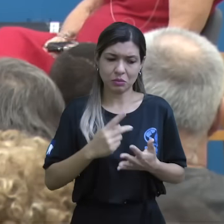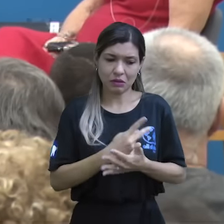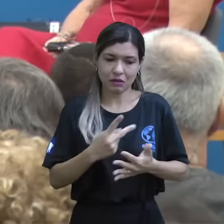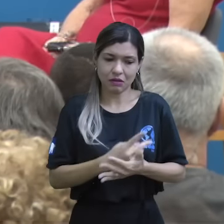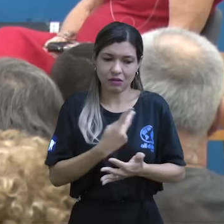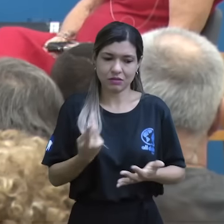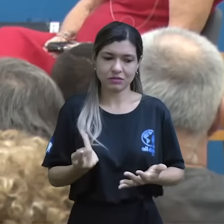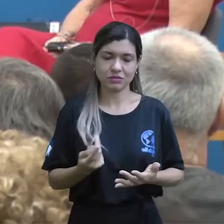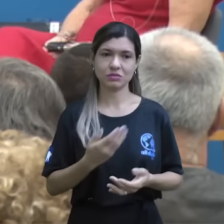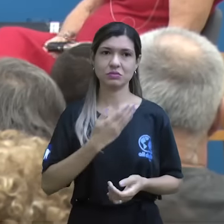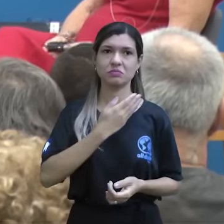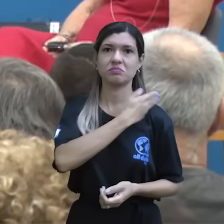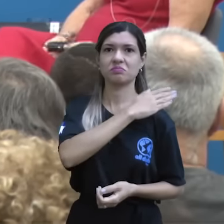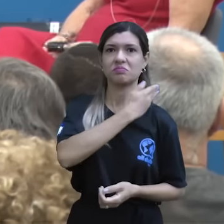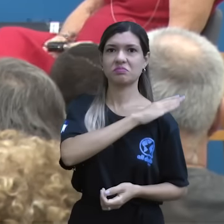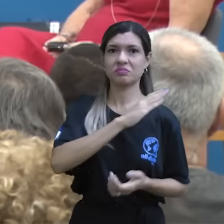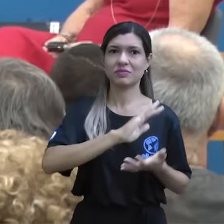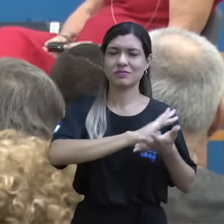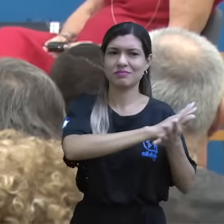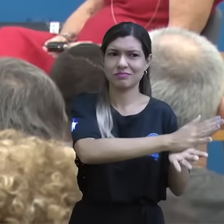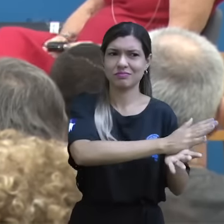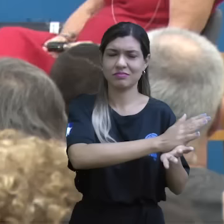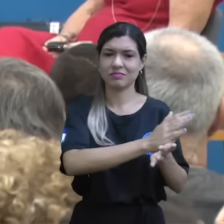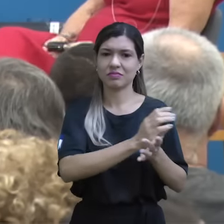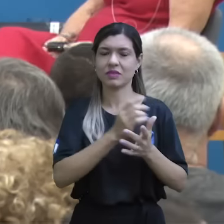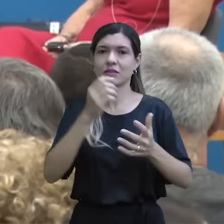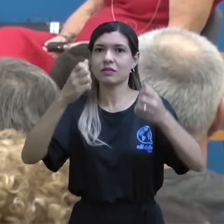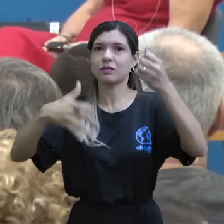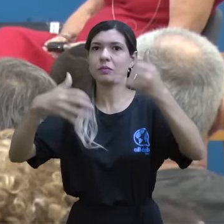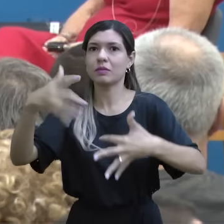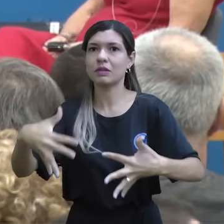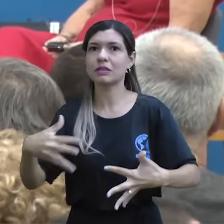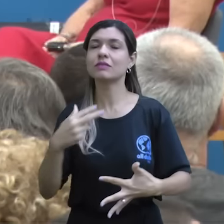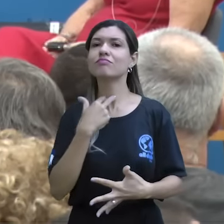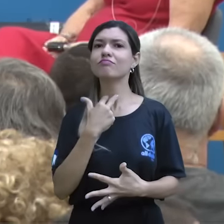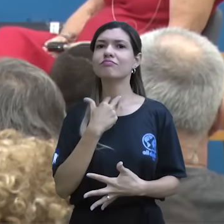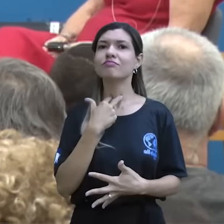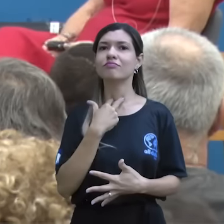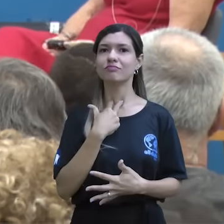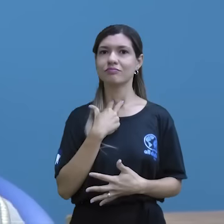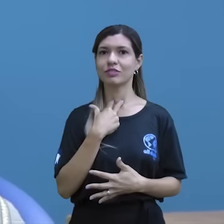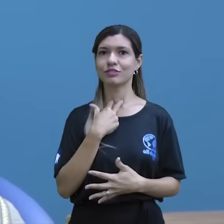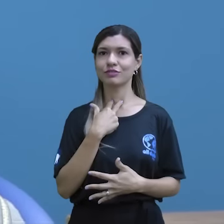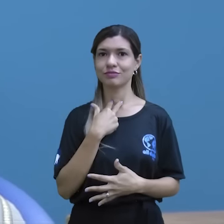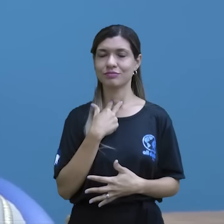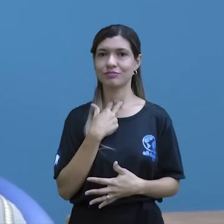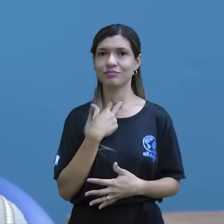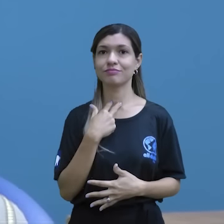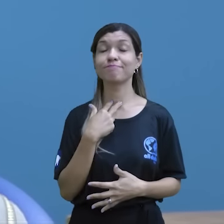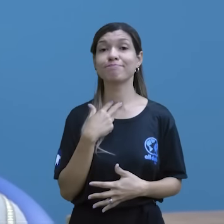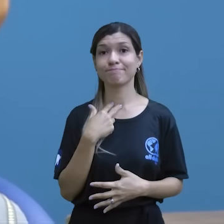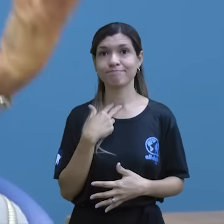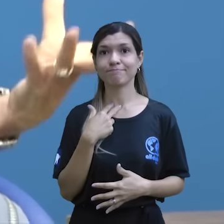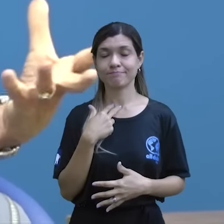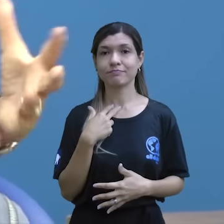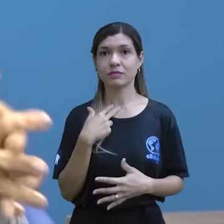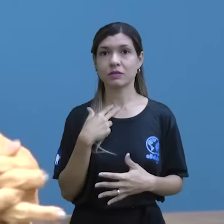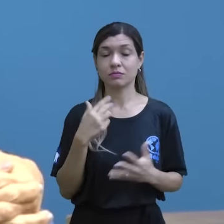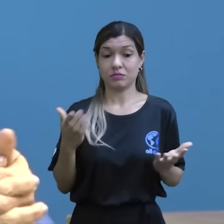40 e poucos anos. Né? Mas morre com um projeto, produzindo o tempo todo. Então, eu